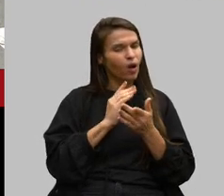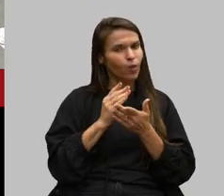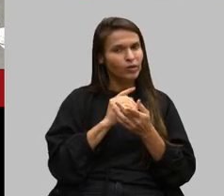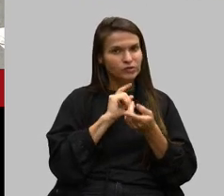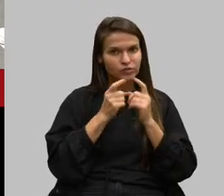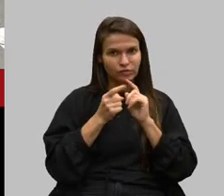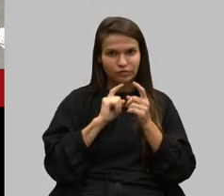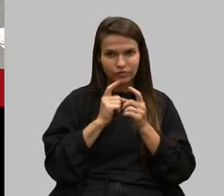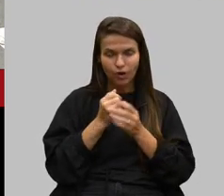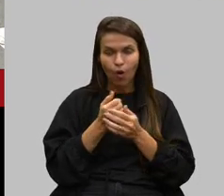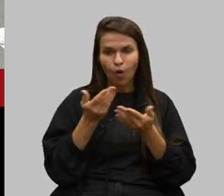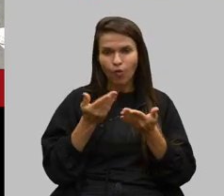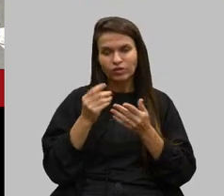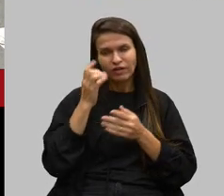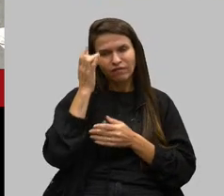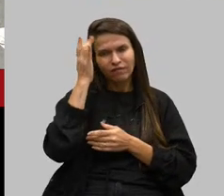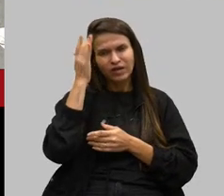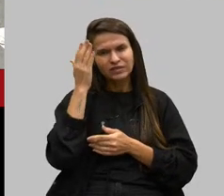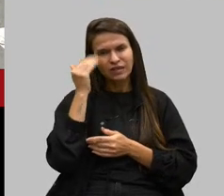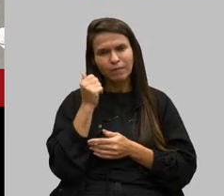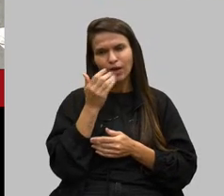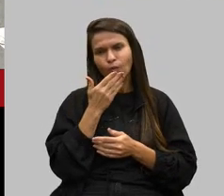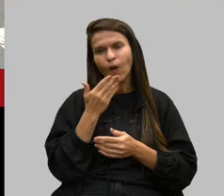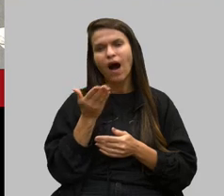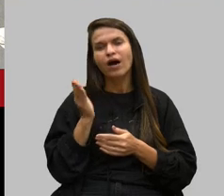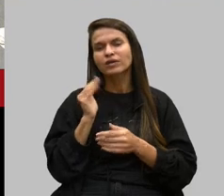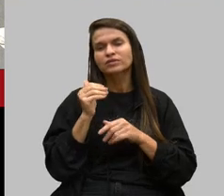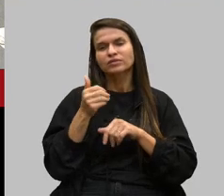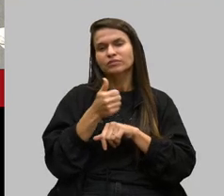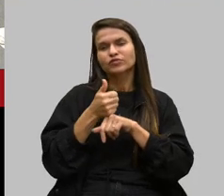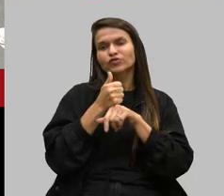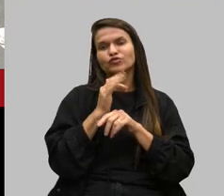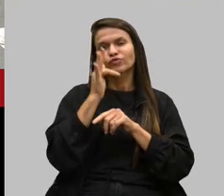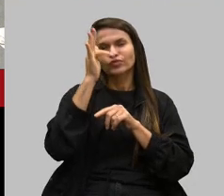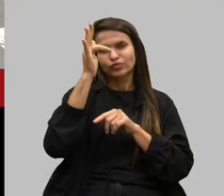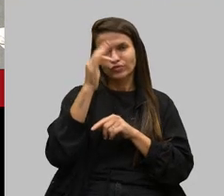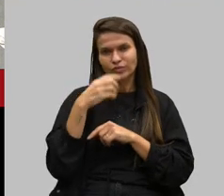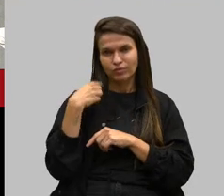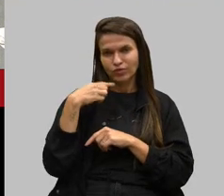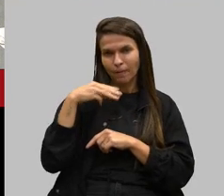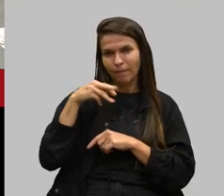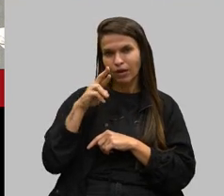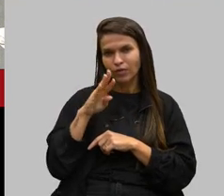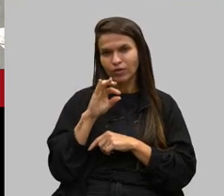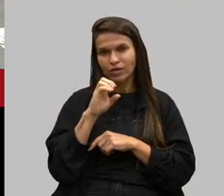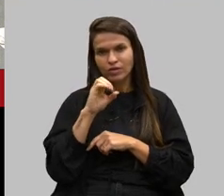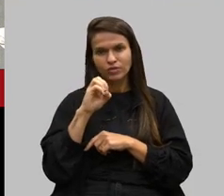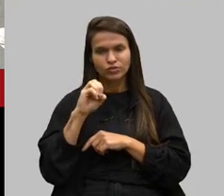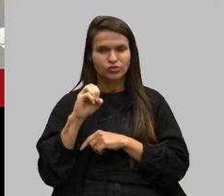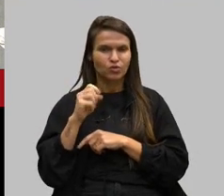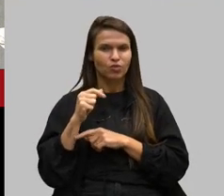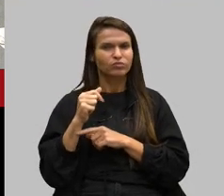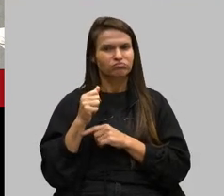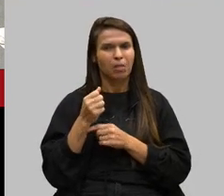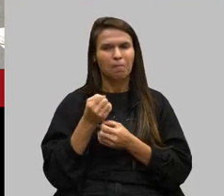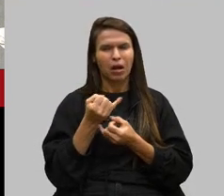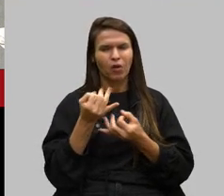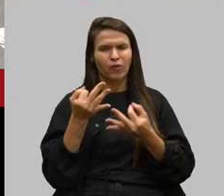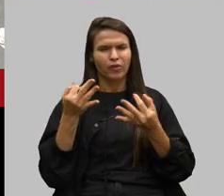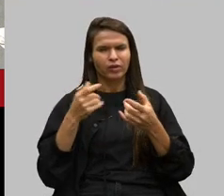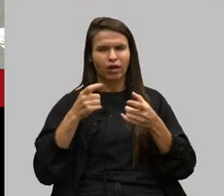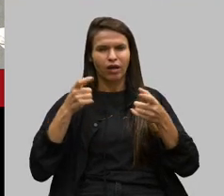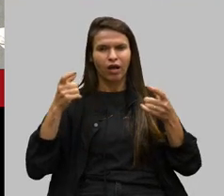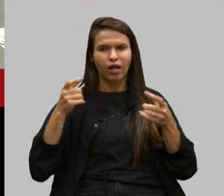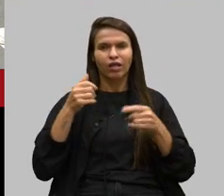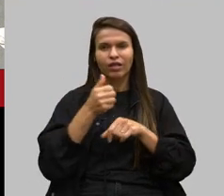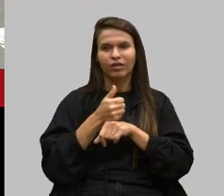hoje tá muito fácil de saber quais são as profissões do futuro Deputado Maurício a maioria das profissões daqui 10 anos não vai existir mais e uma